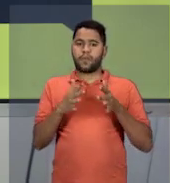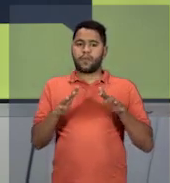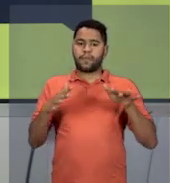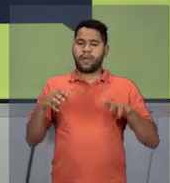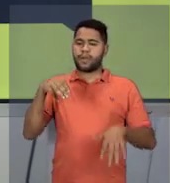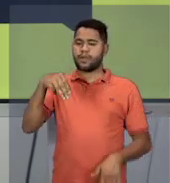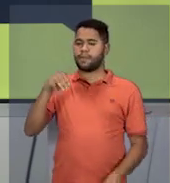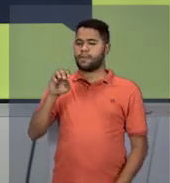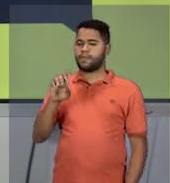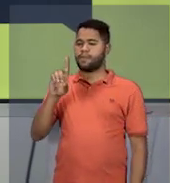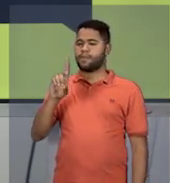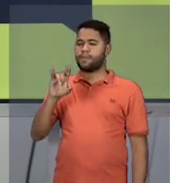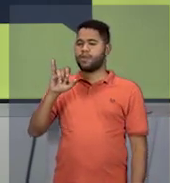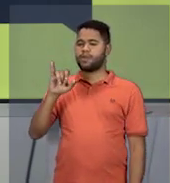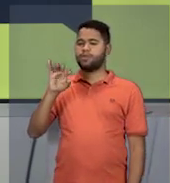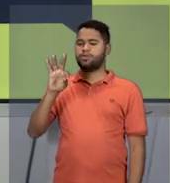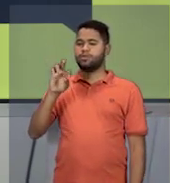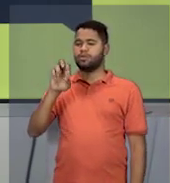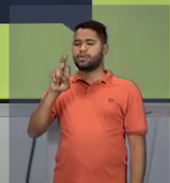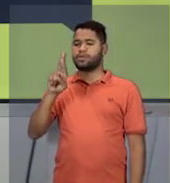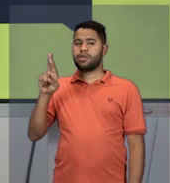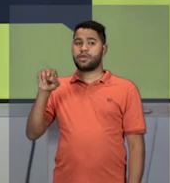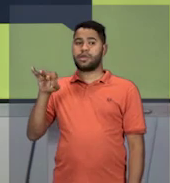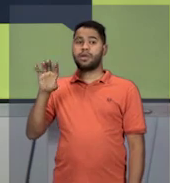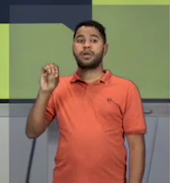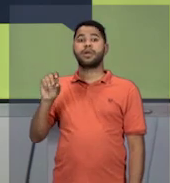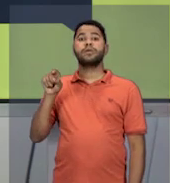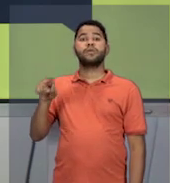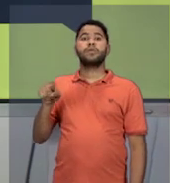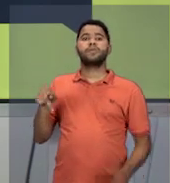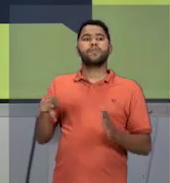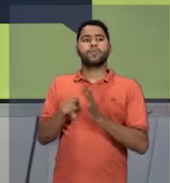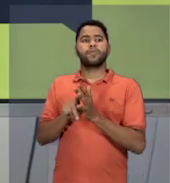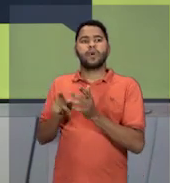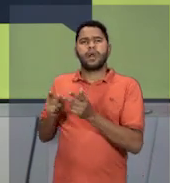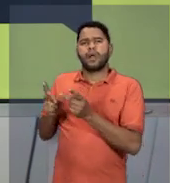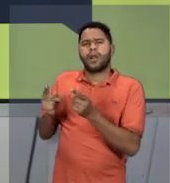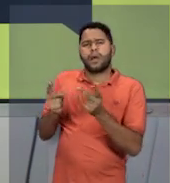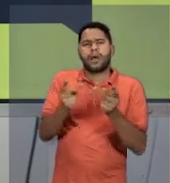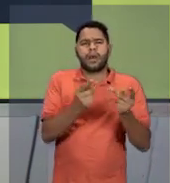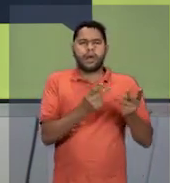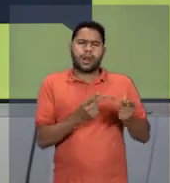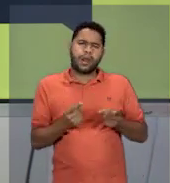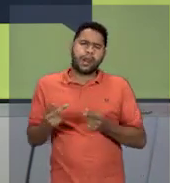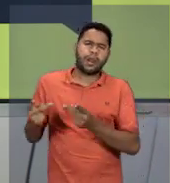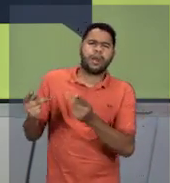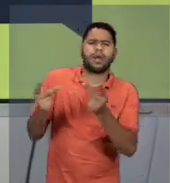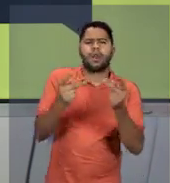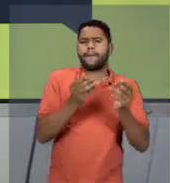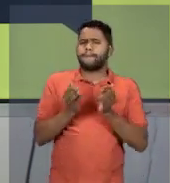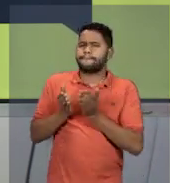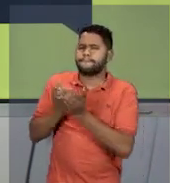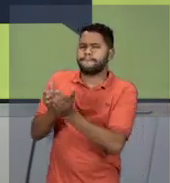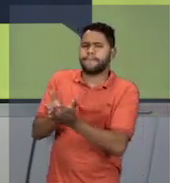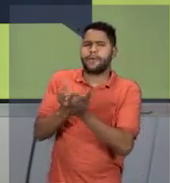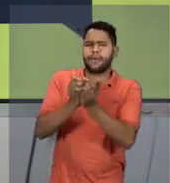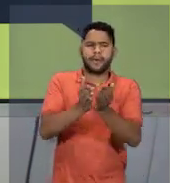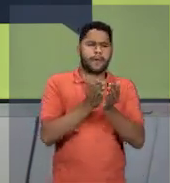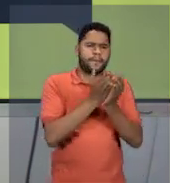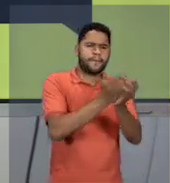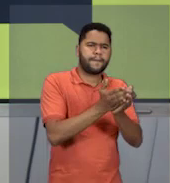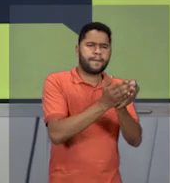que fica logo abaixo ali da Europa, era um mar que o comércio acontecia para todos os lugares ali.